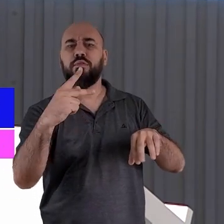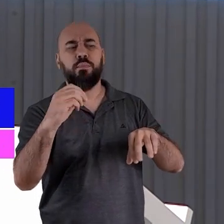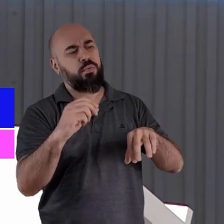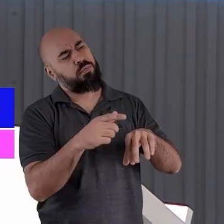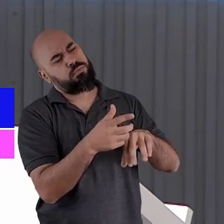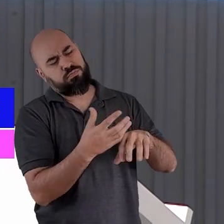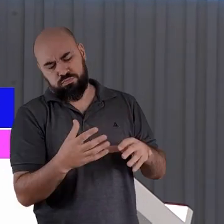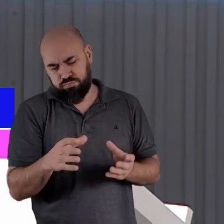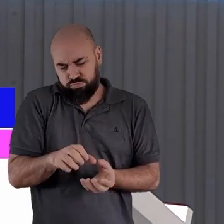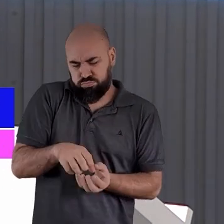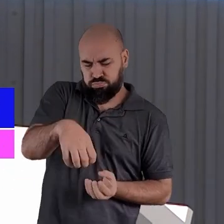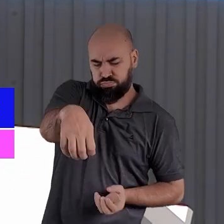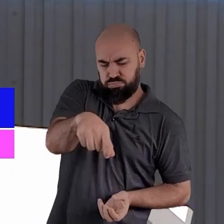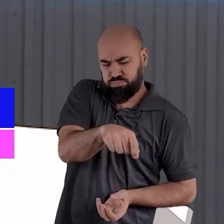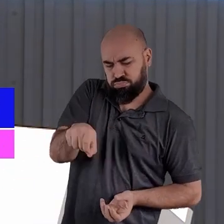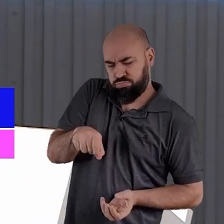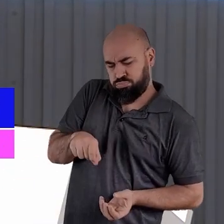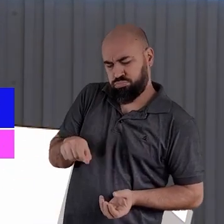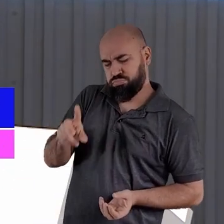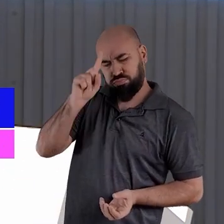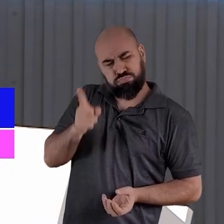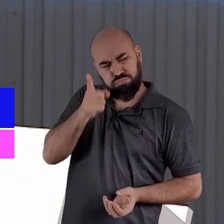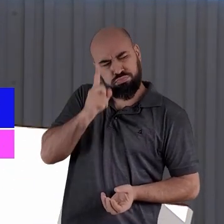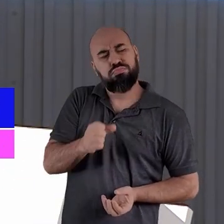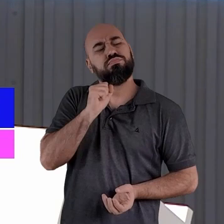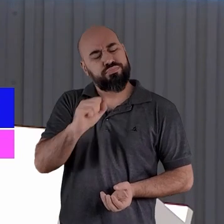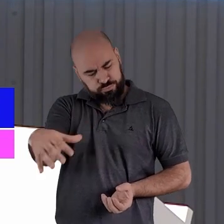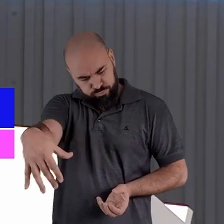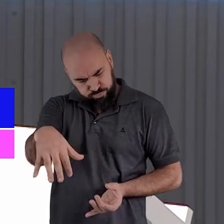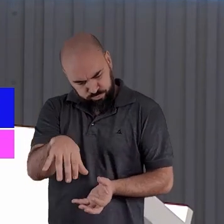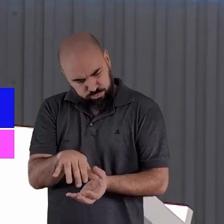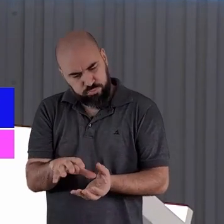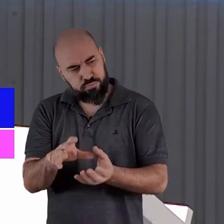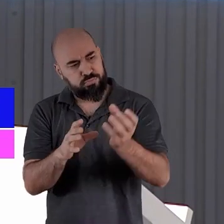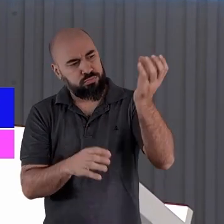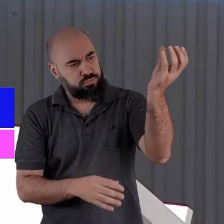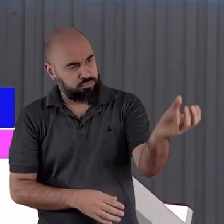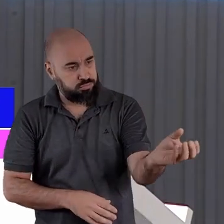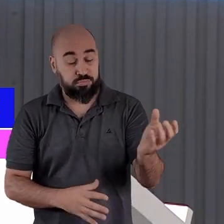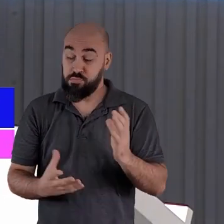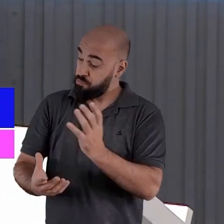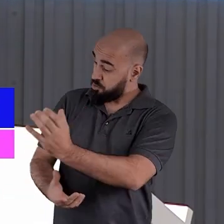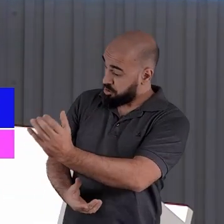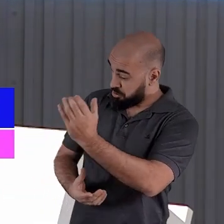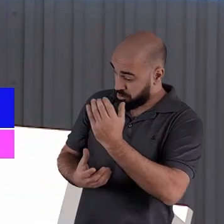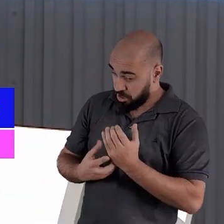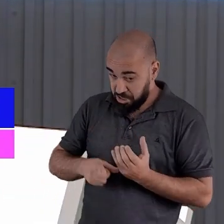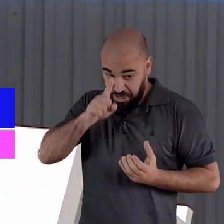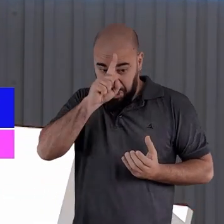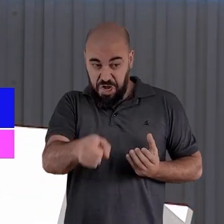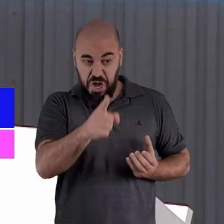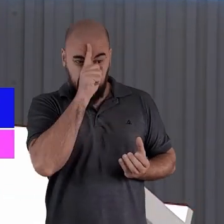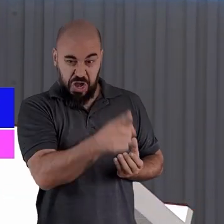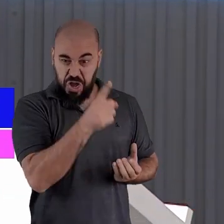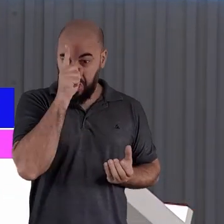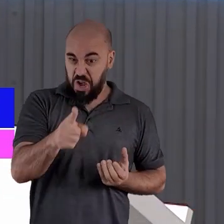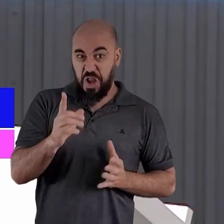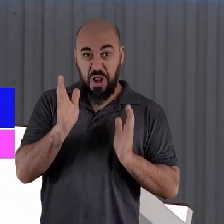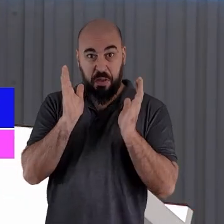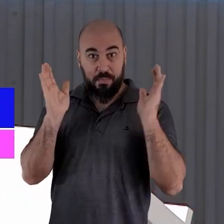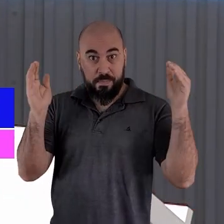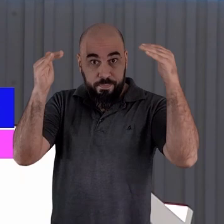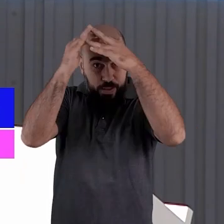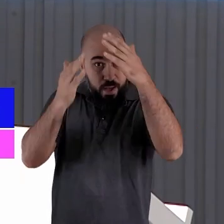Ele teria a autoridade suprema religiosa. Todos deveriam estar debaixo da autoridade do bispo de